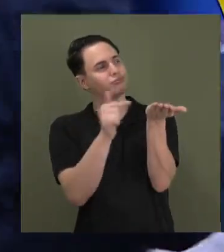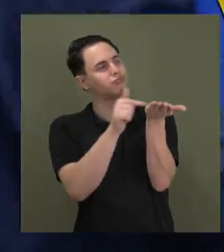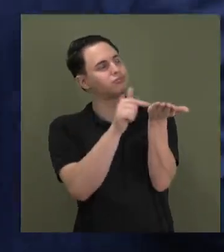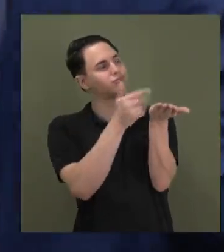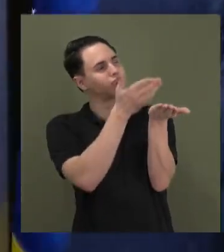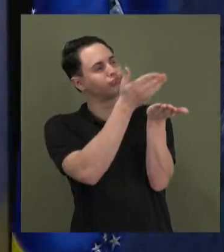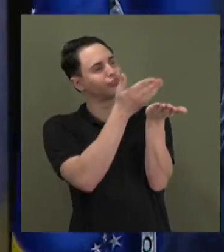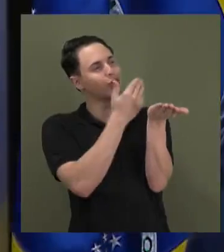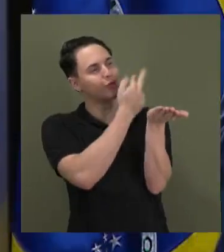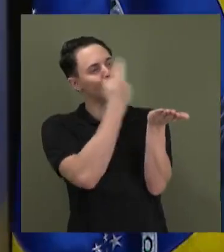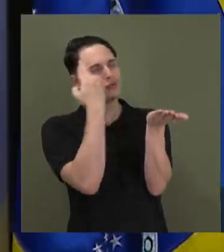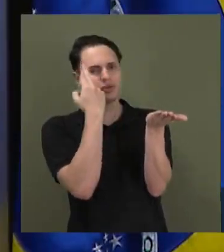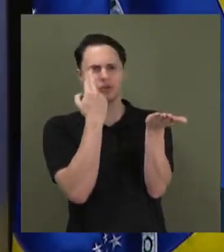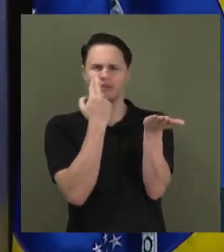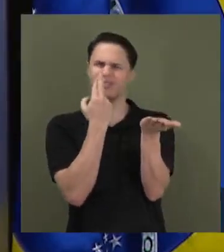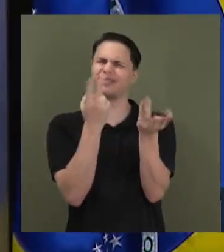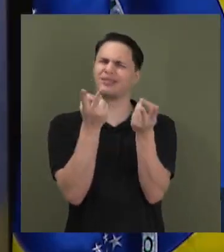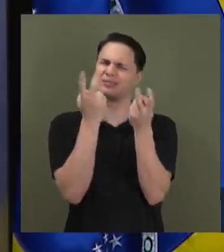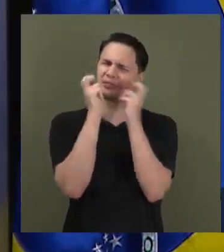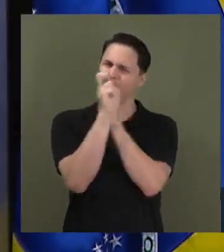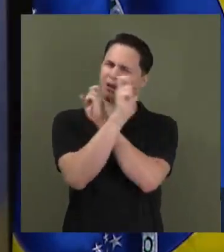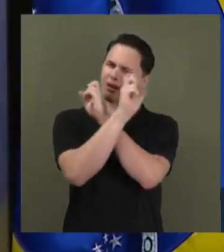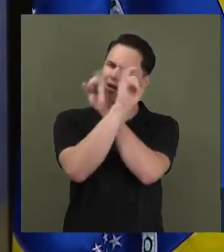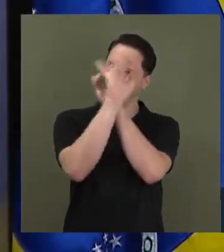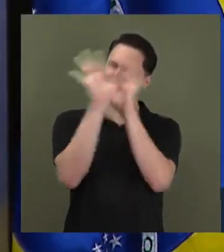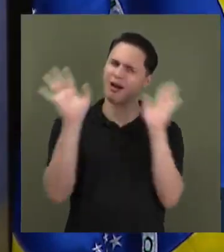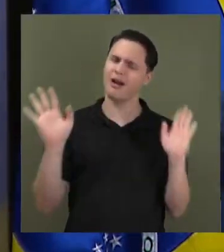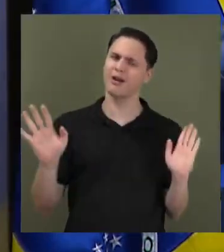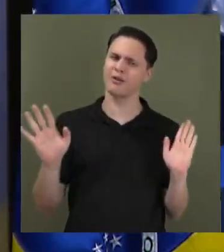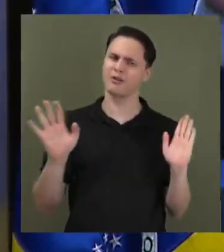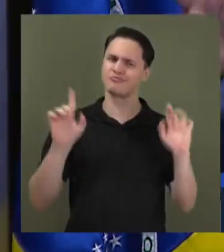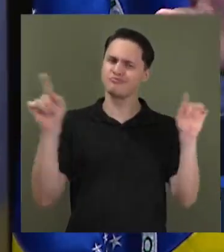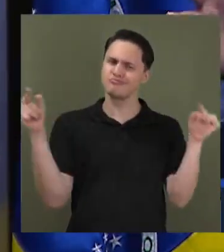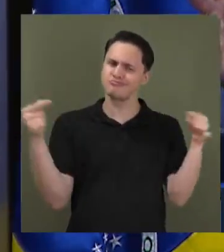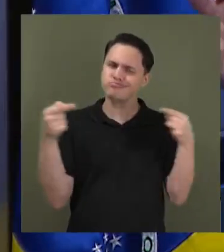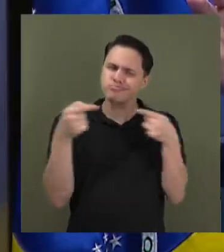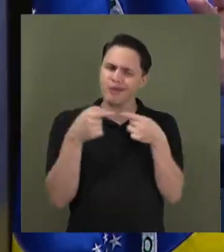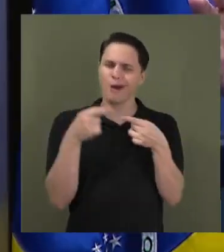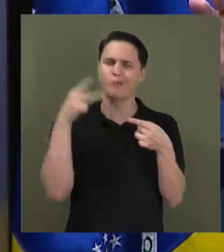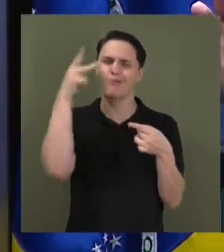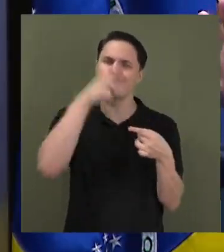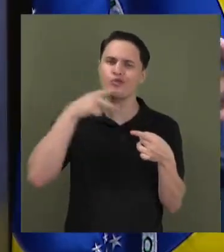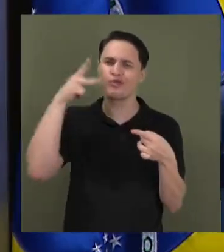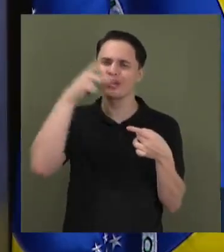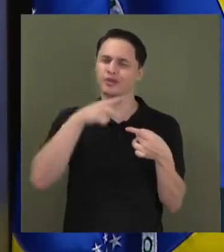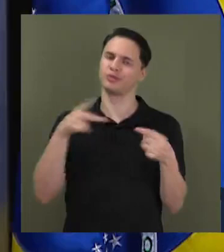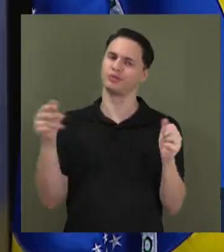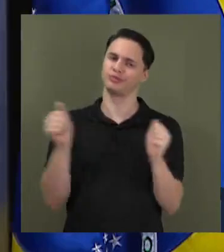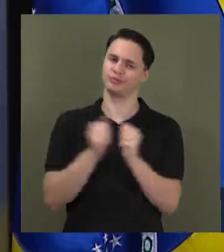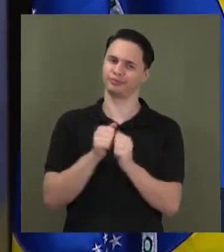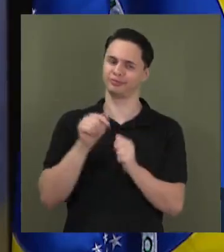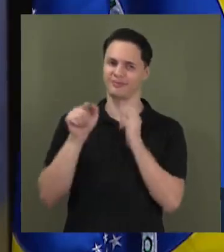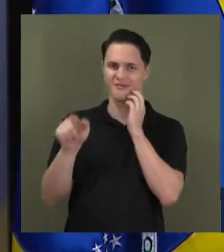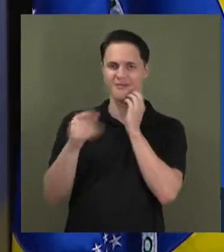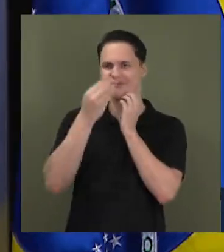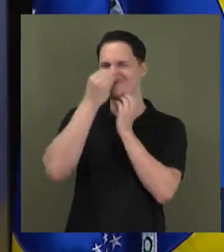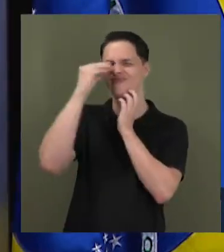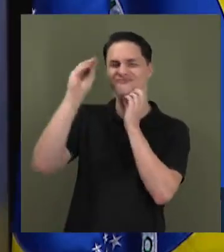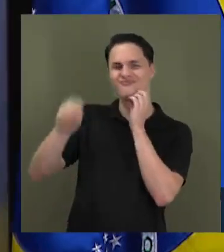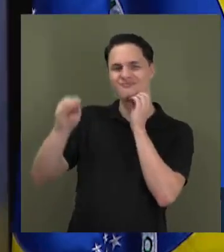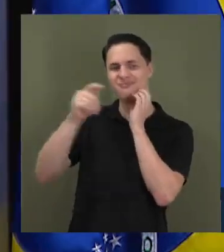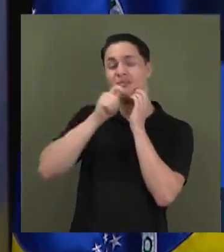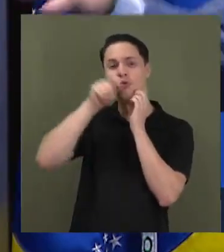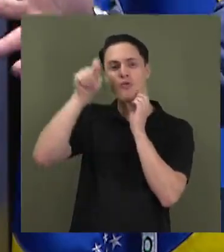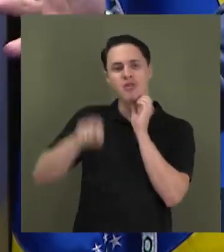Está muito claro um alinhamento político, ideológico com a Rússia, em detrimento da Ucrânia.